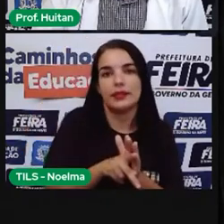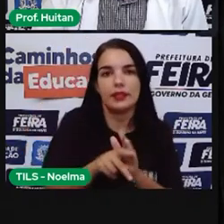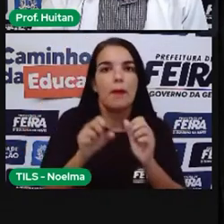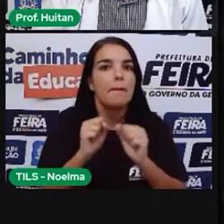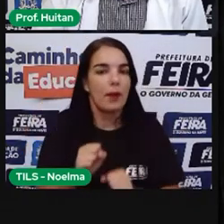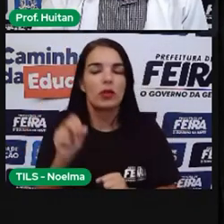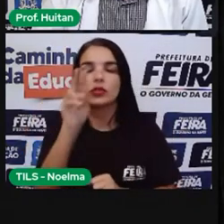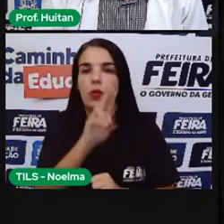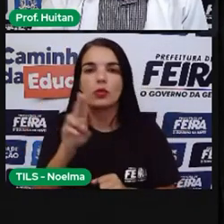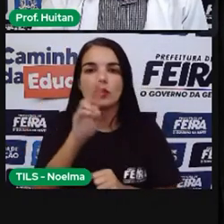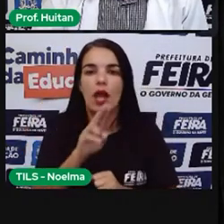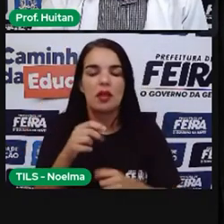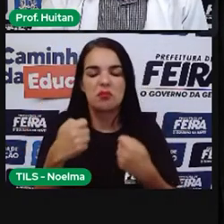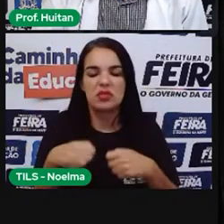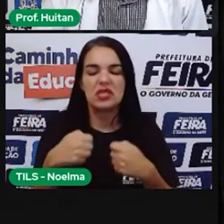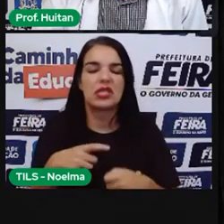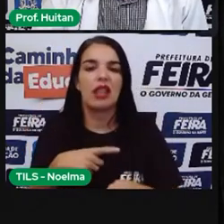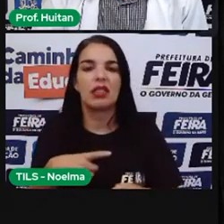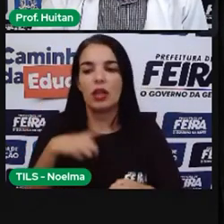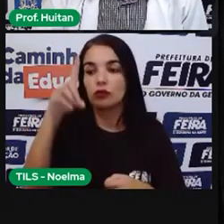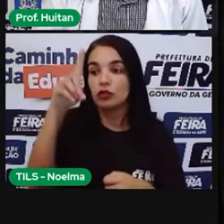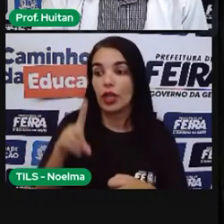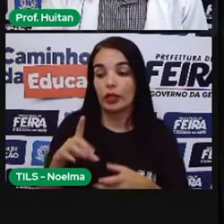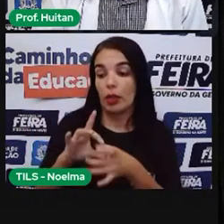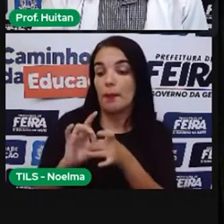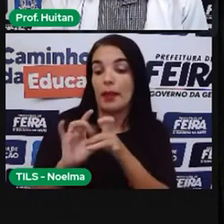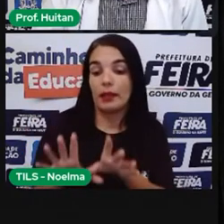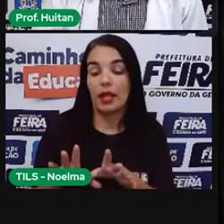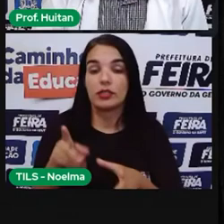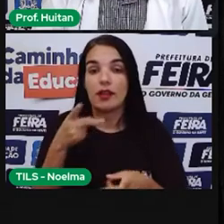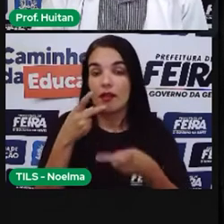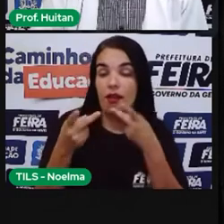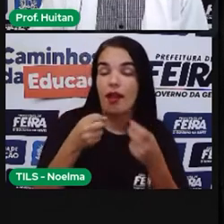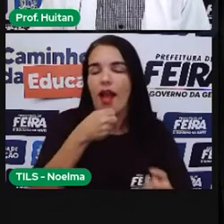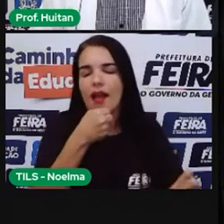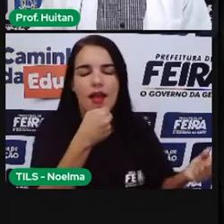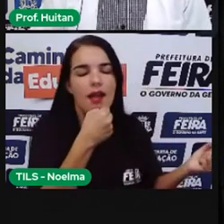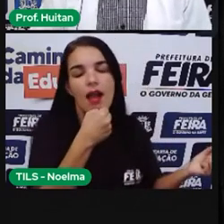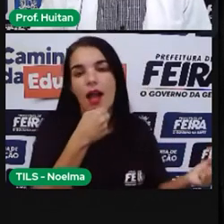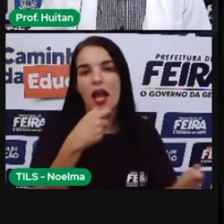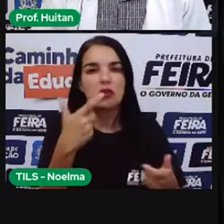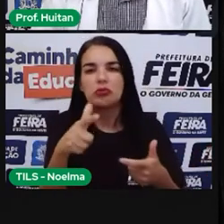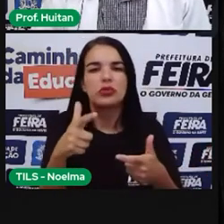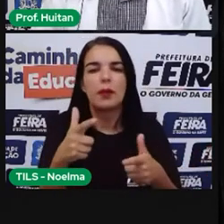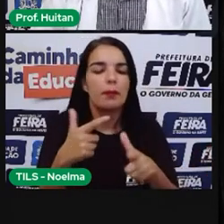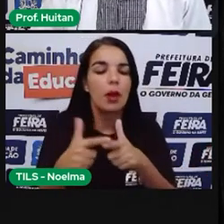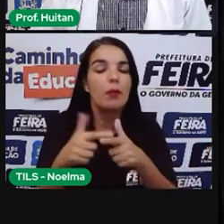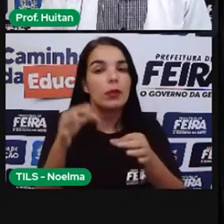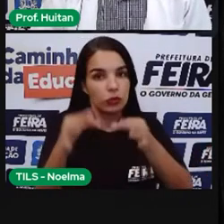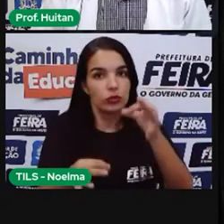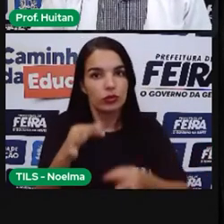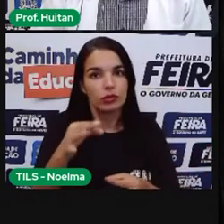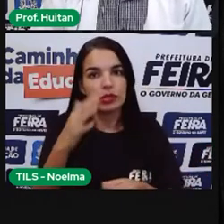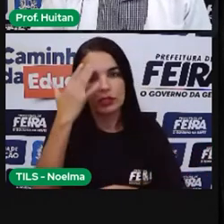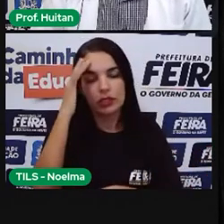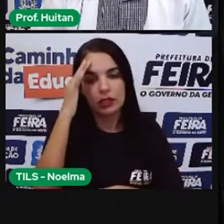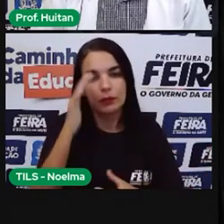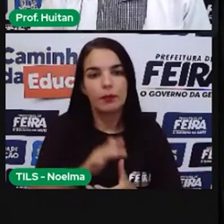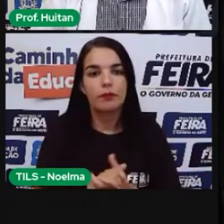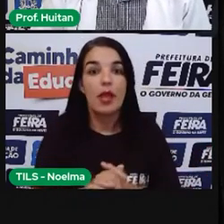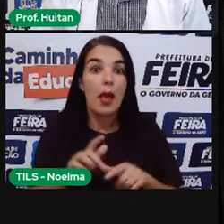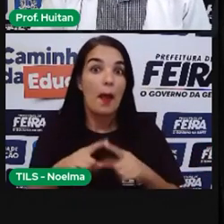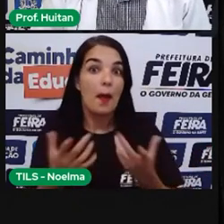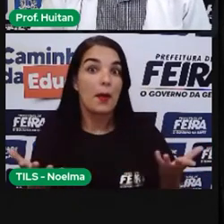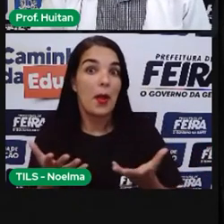uso sem nenhum direito autoral, ok? Sem implicar em nada na justiça, vamos assim dizer. E o gênero mais conhecido